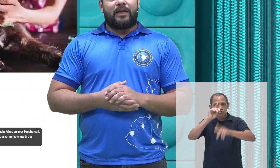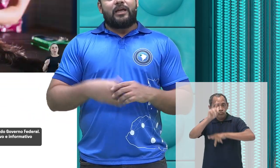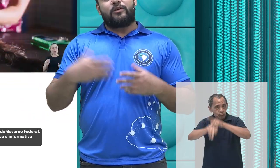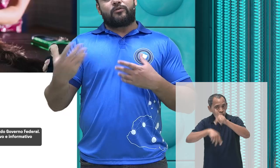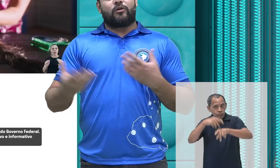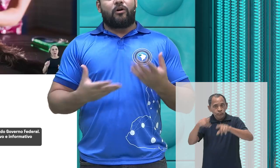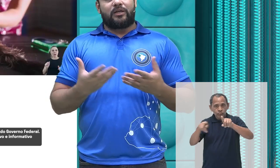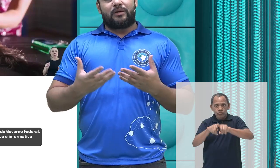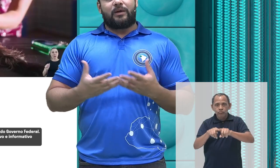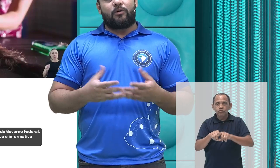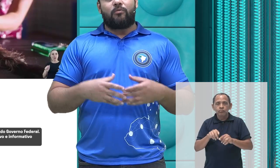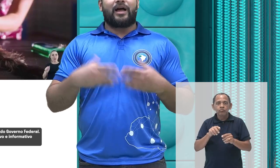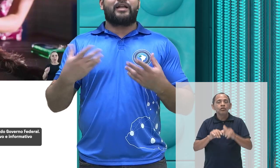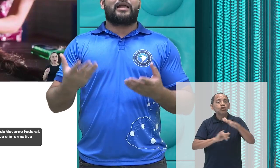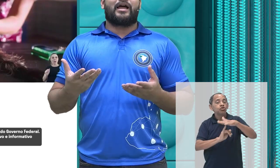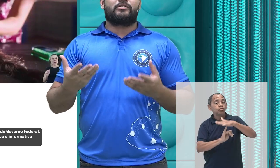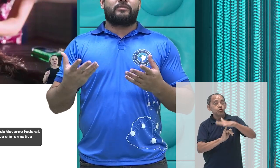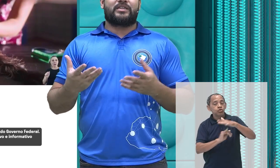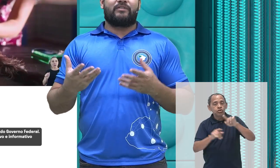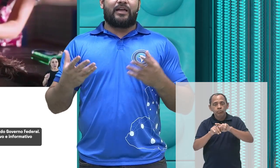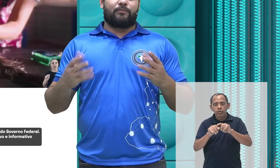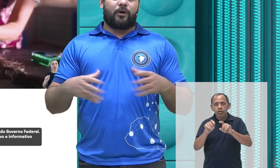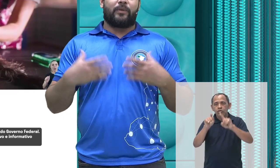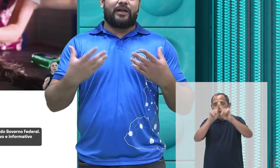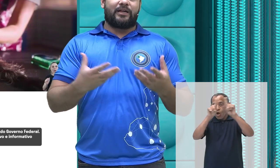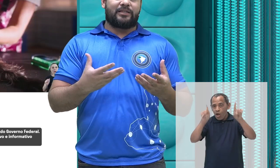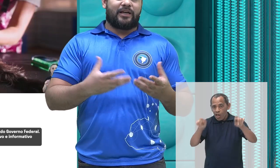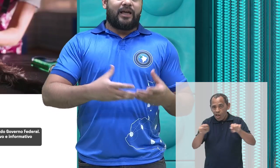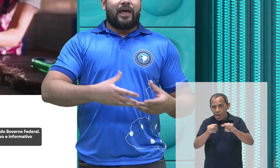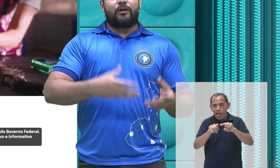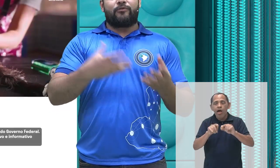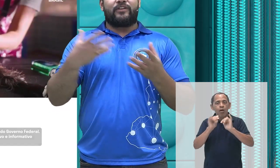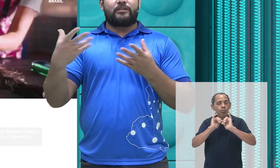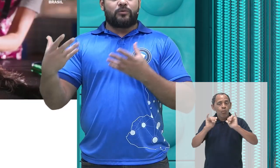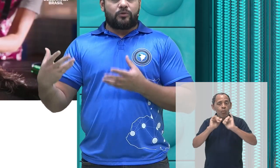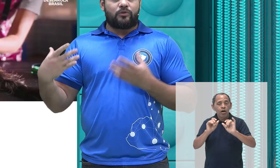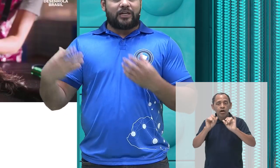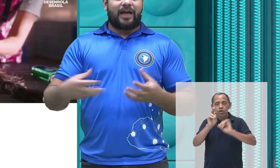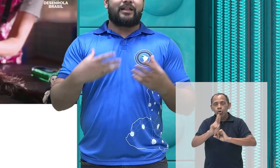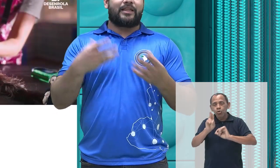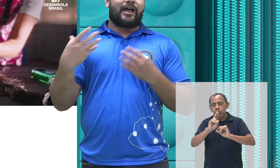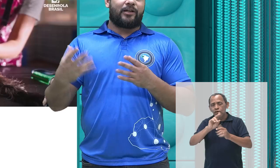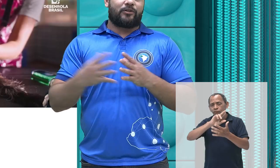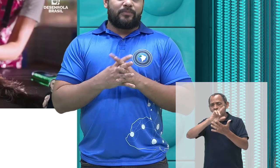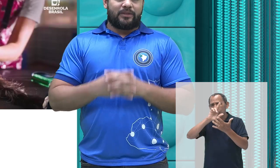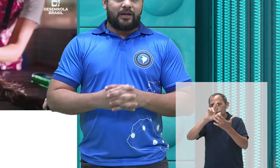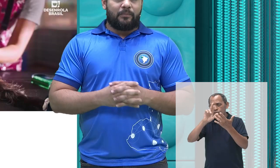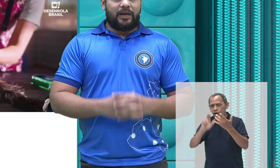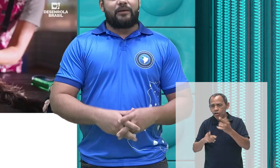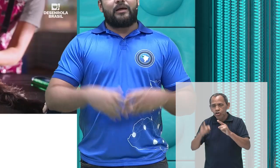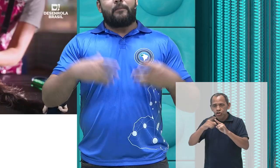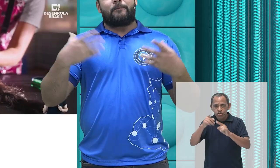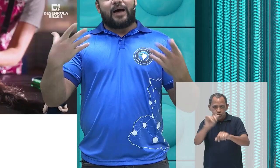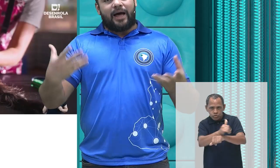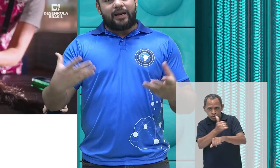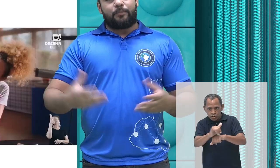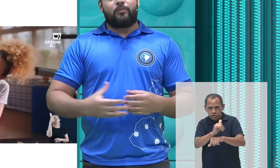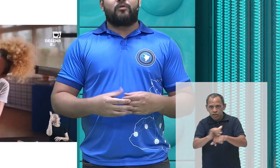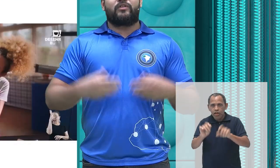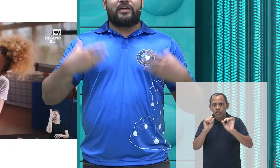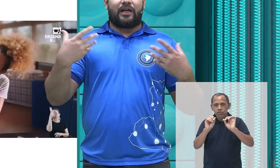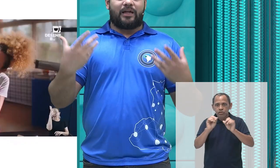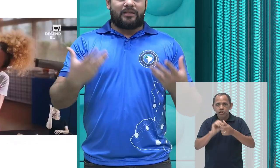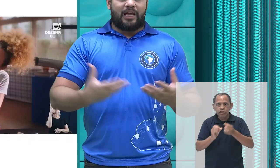impressa. Isso ocorre também com cartazes. Observem que a propaganda ela fez uso de cartaz também